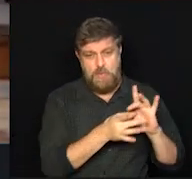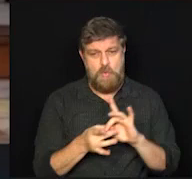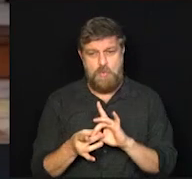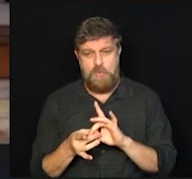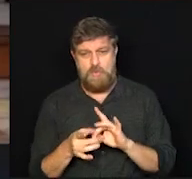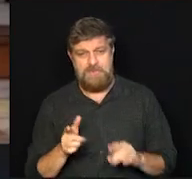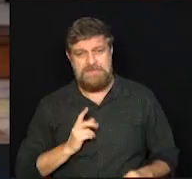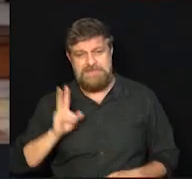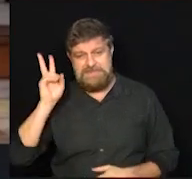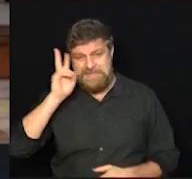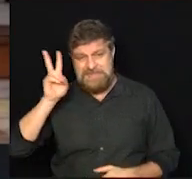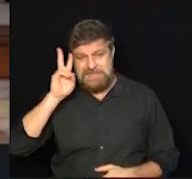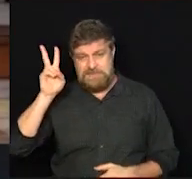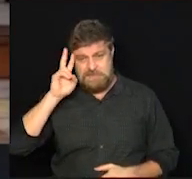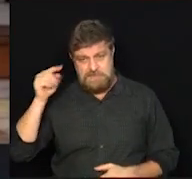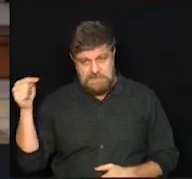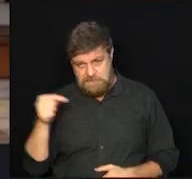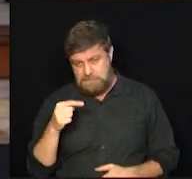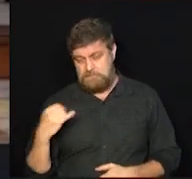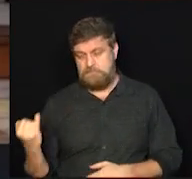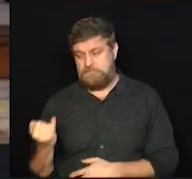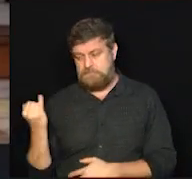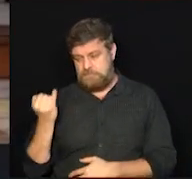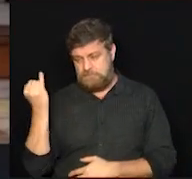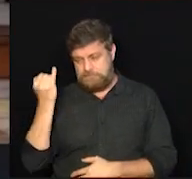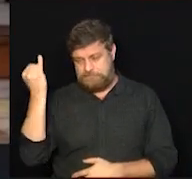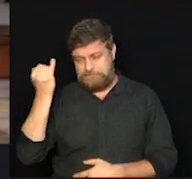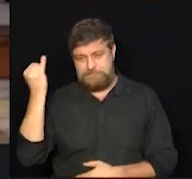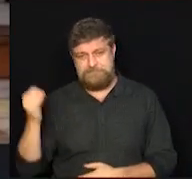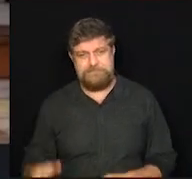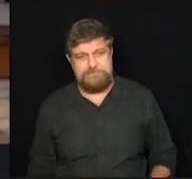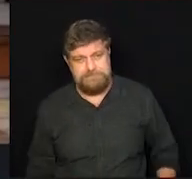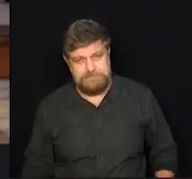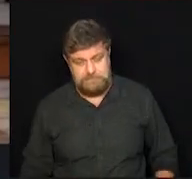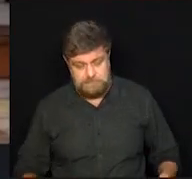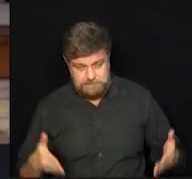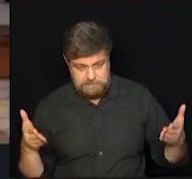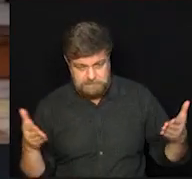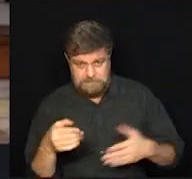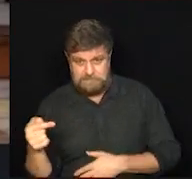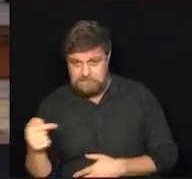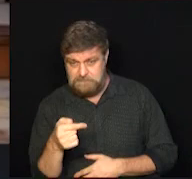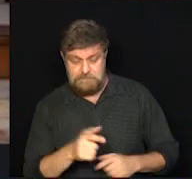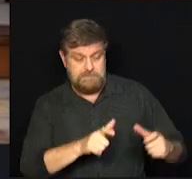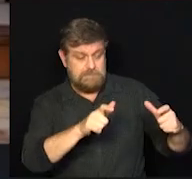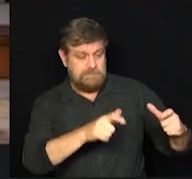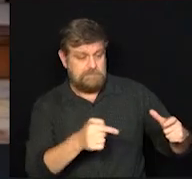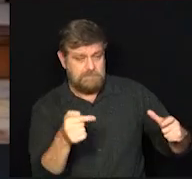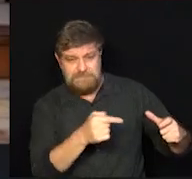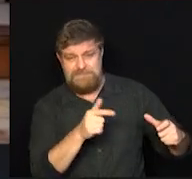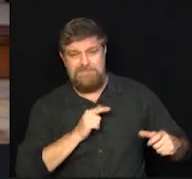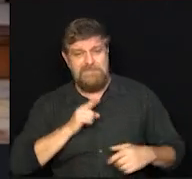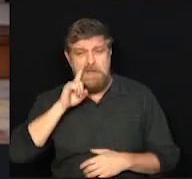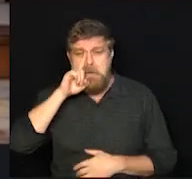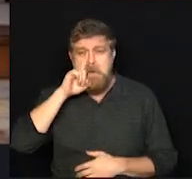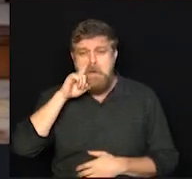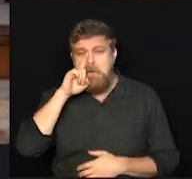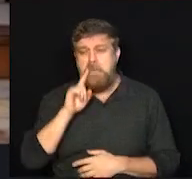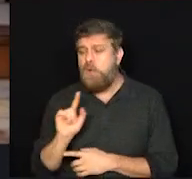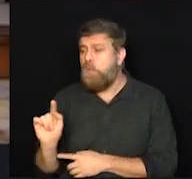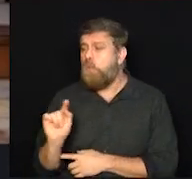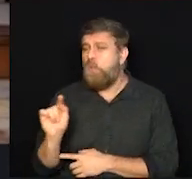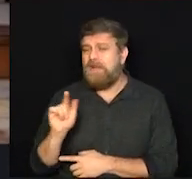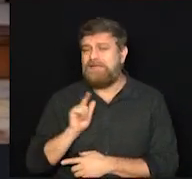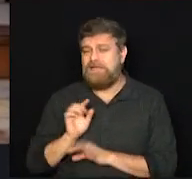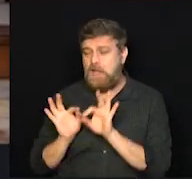valor histórico do equipamento também é muito importante e atualmente esse equipamento ele está correndo um risco eminente por